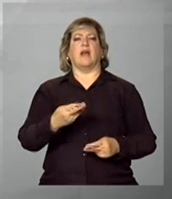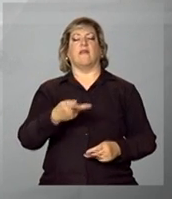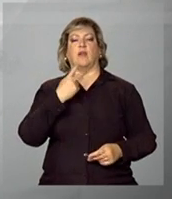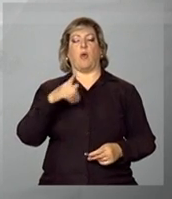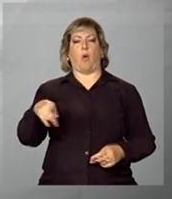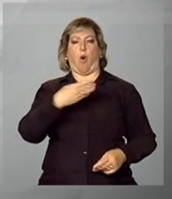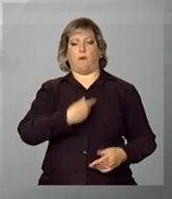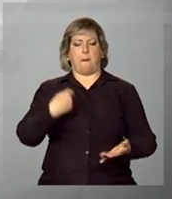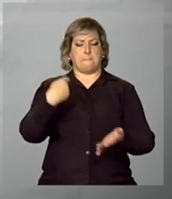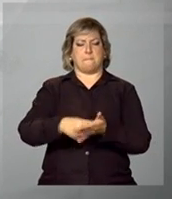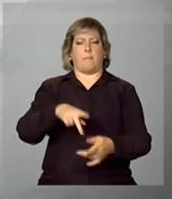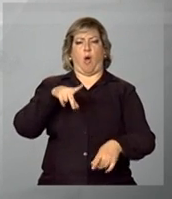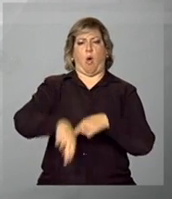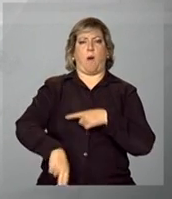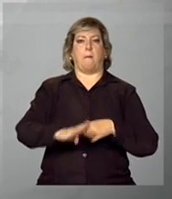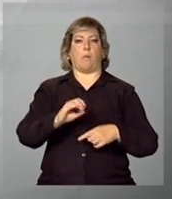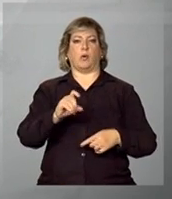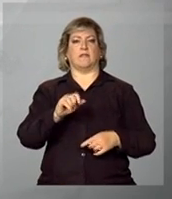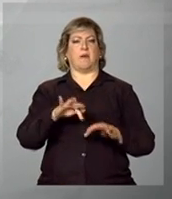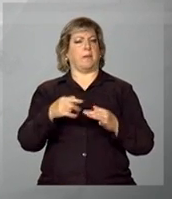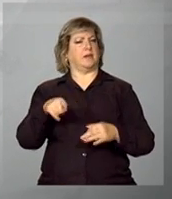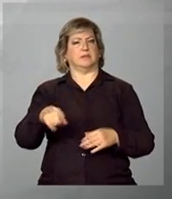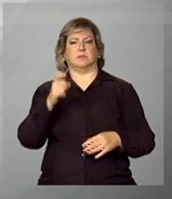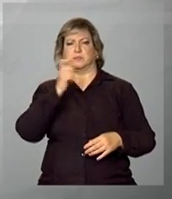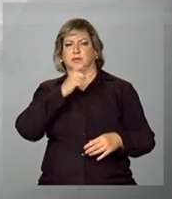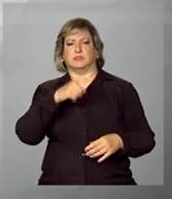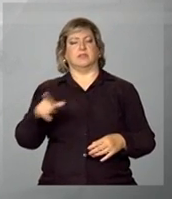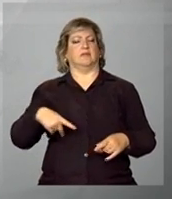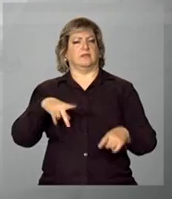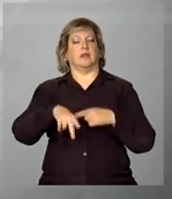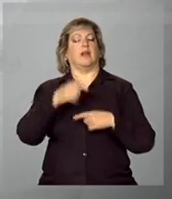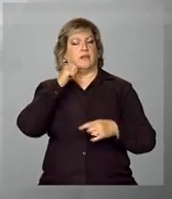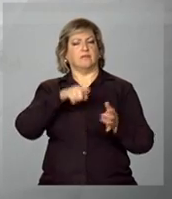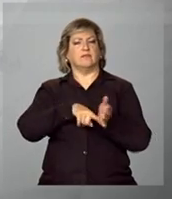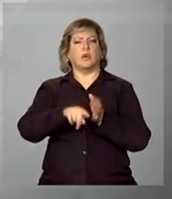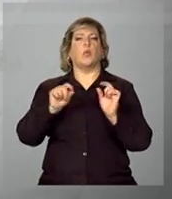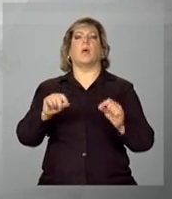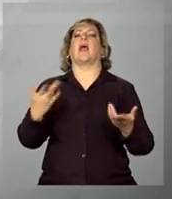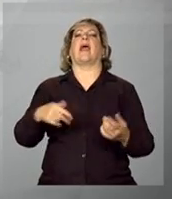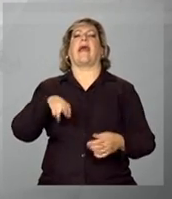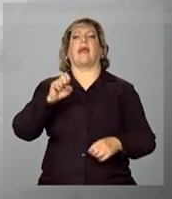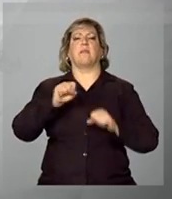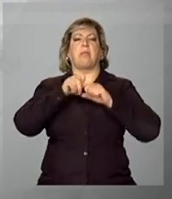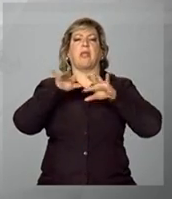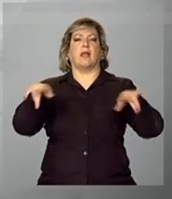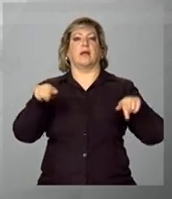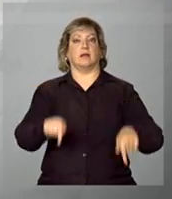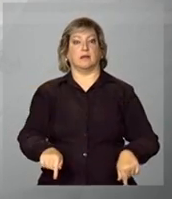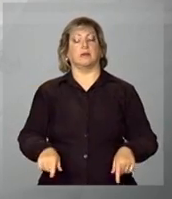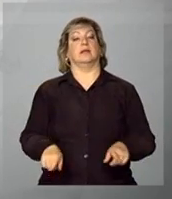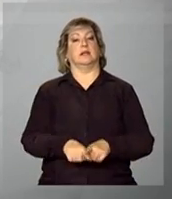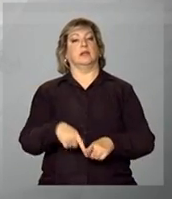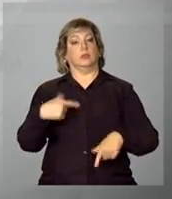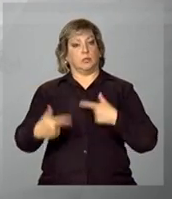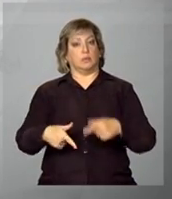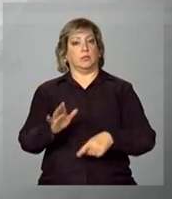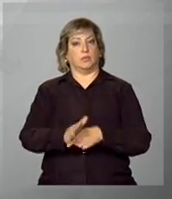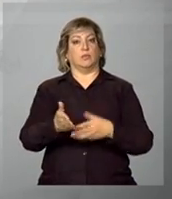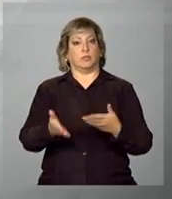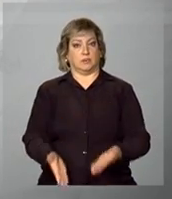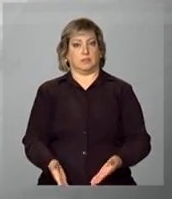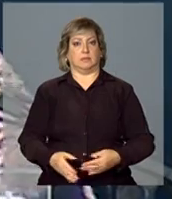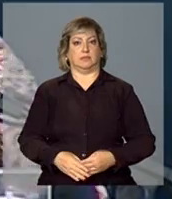A presidenta garantiu um compromisso profundo e definitivo com os programas sociais de combate à fome e à